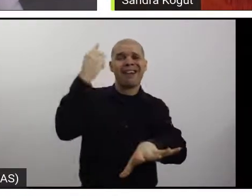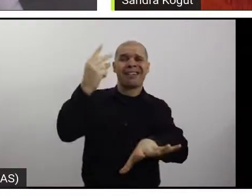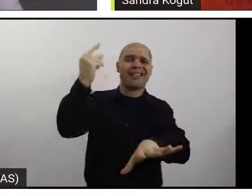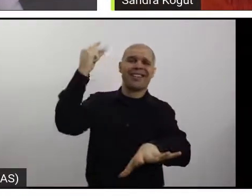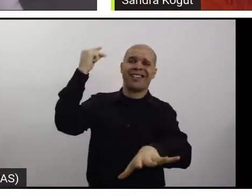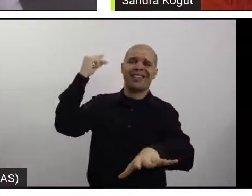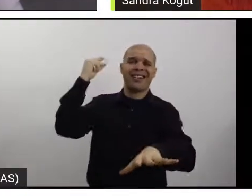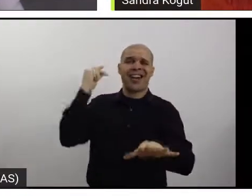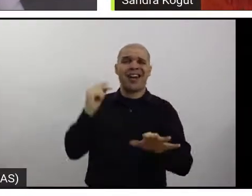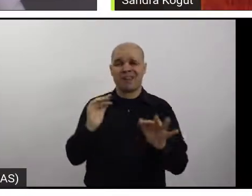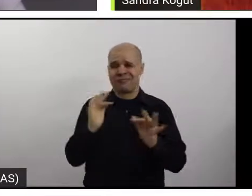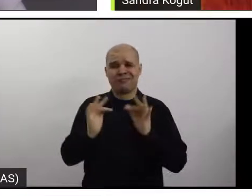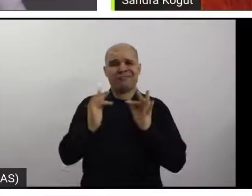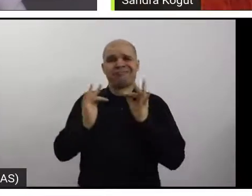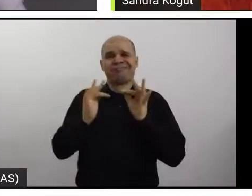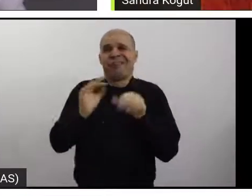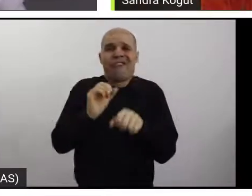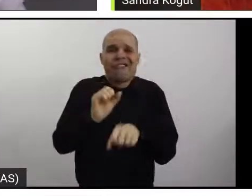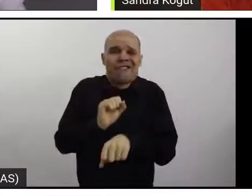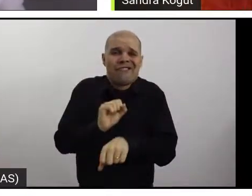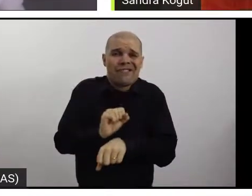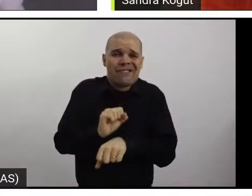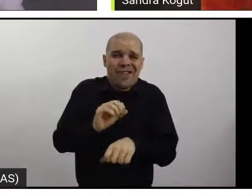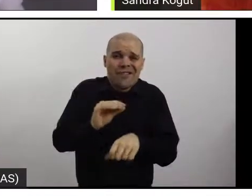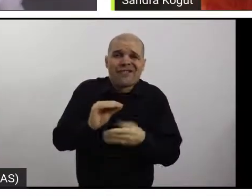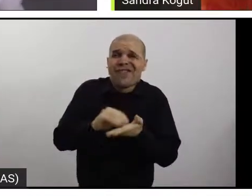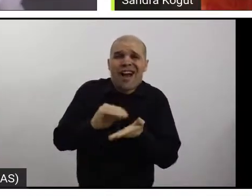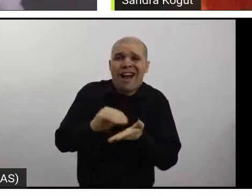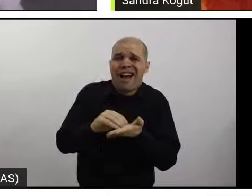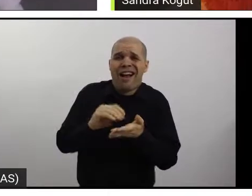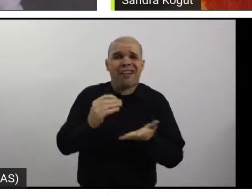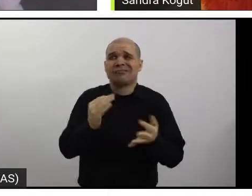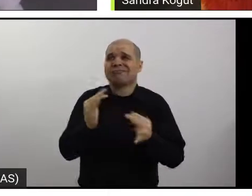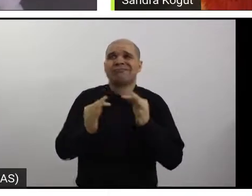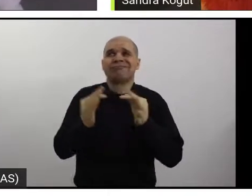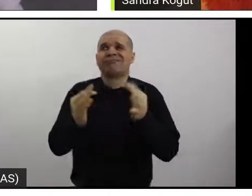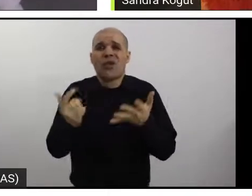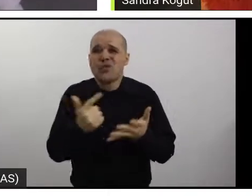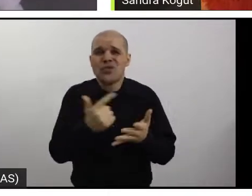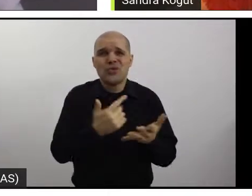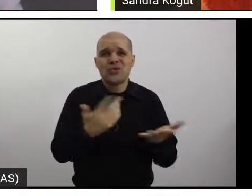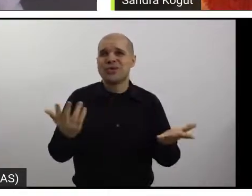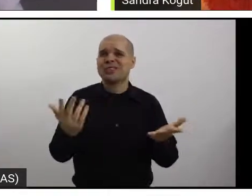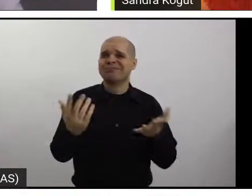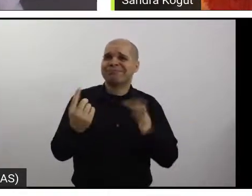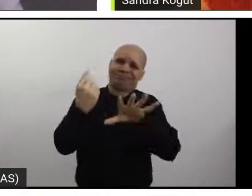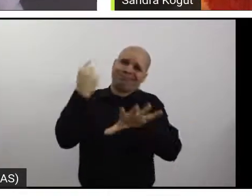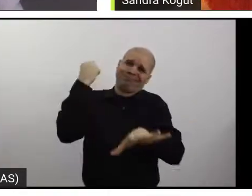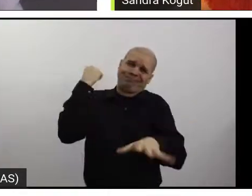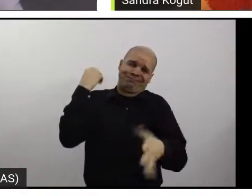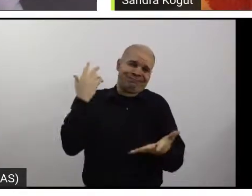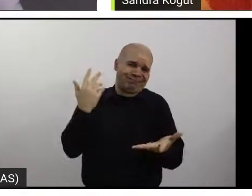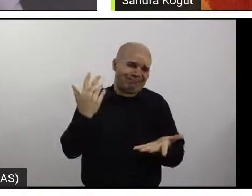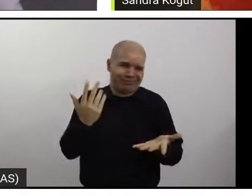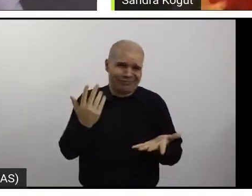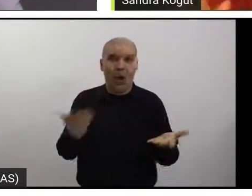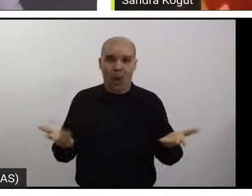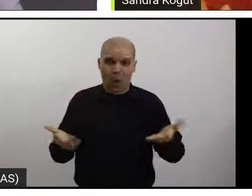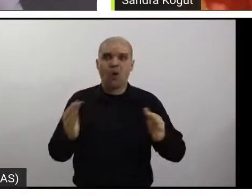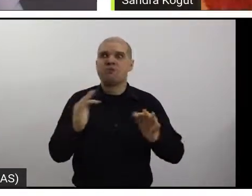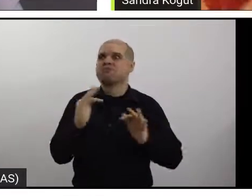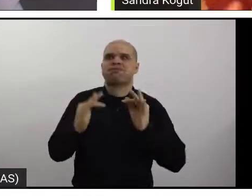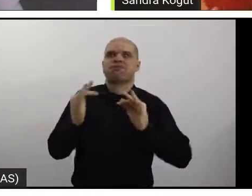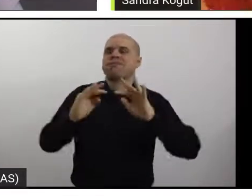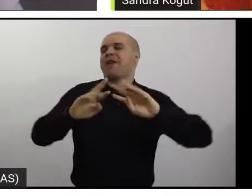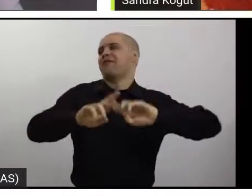que eu estava também, né? Não tinha muita coisa para trás. Então, foi uma